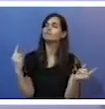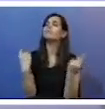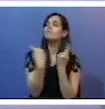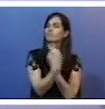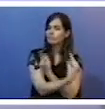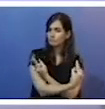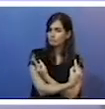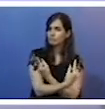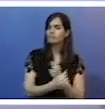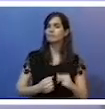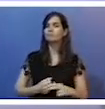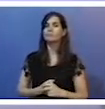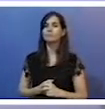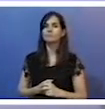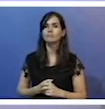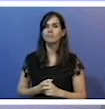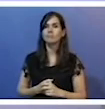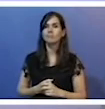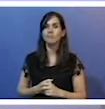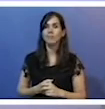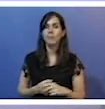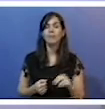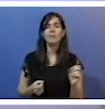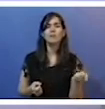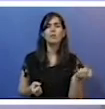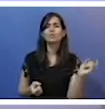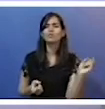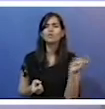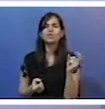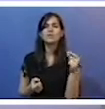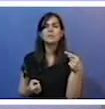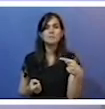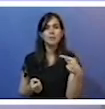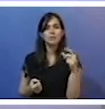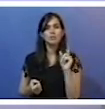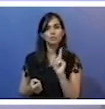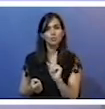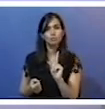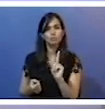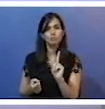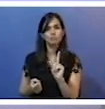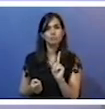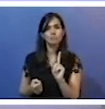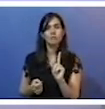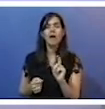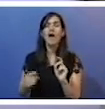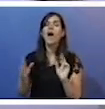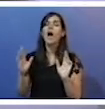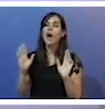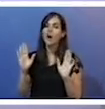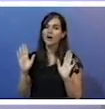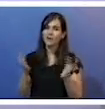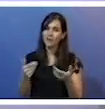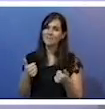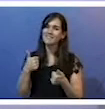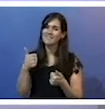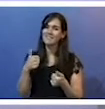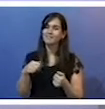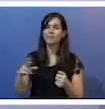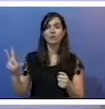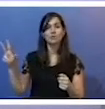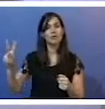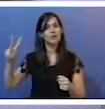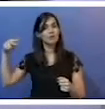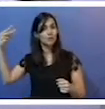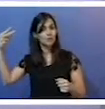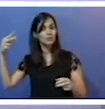lado esquerdo do sinal de igual galera mais um ficou menos um agora eu posso levar os dois lados ao quadrado